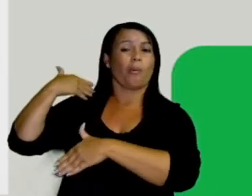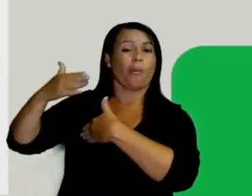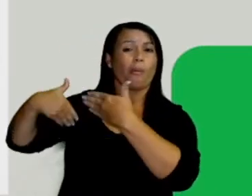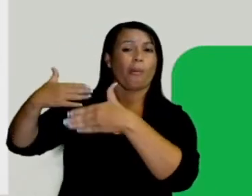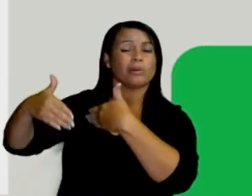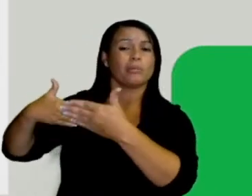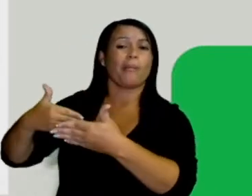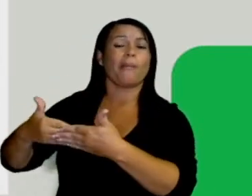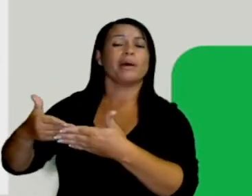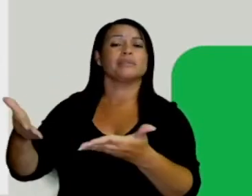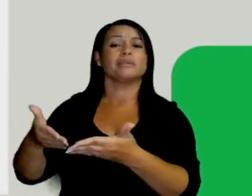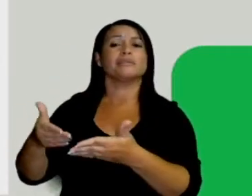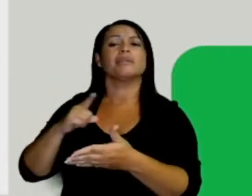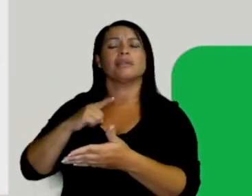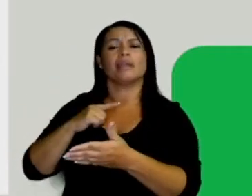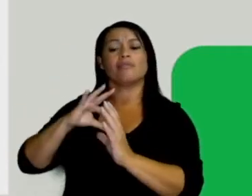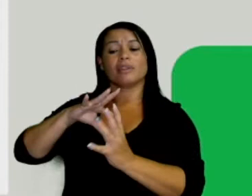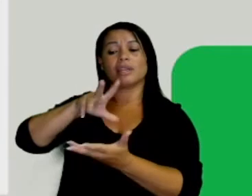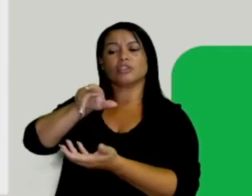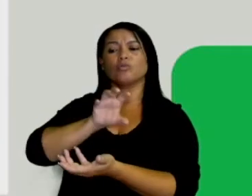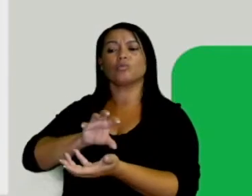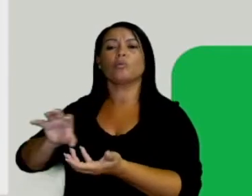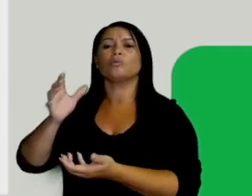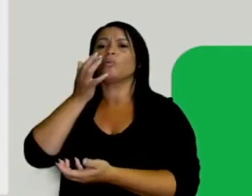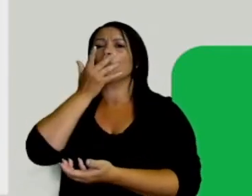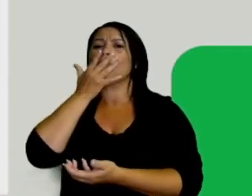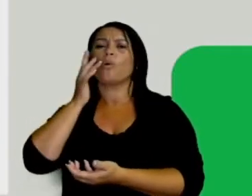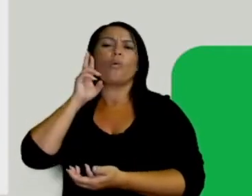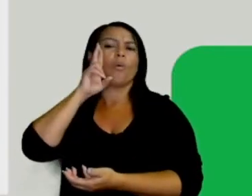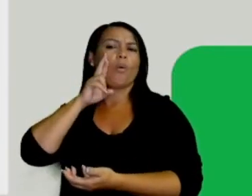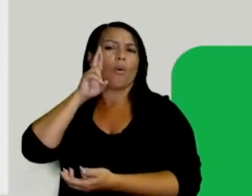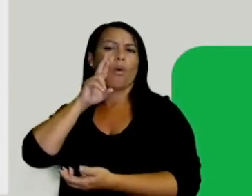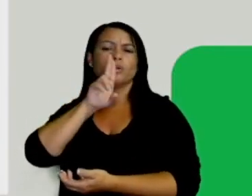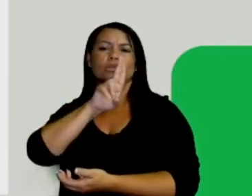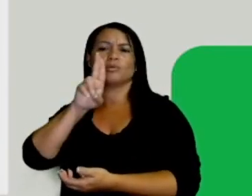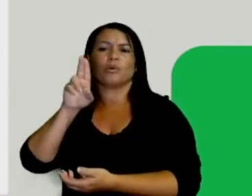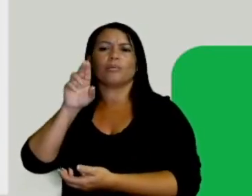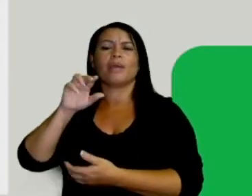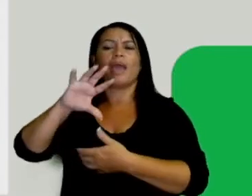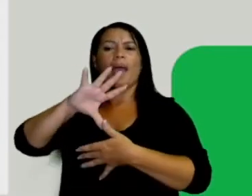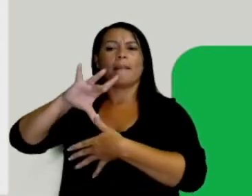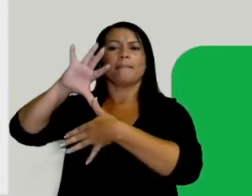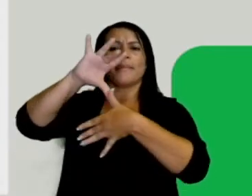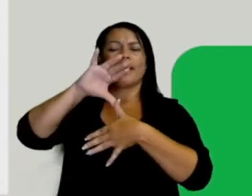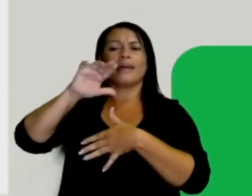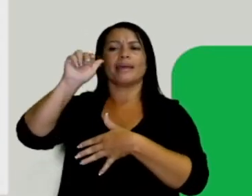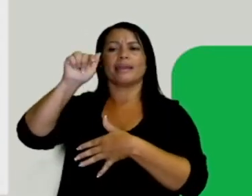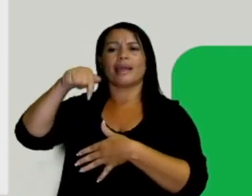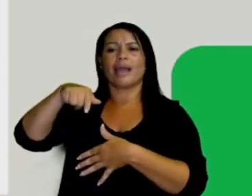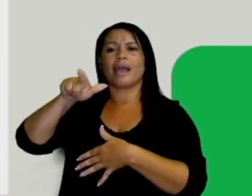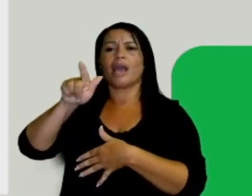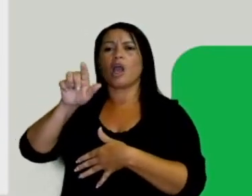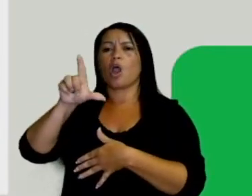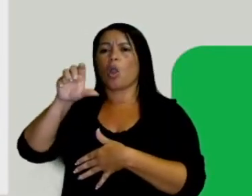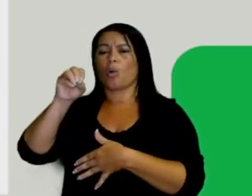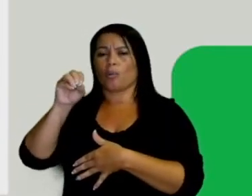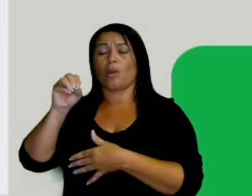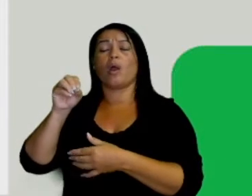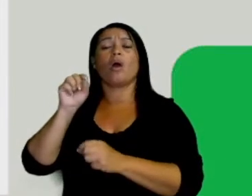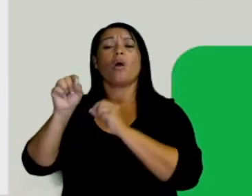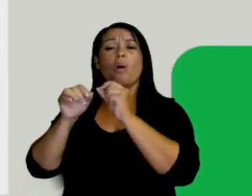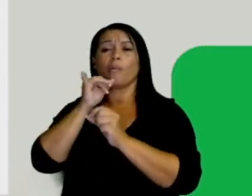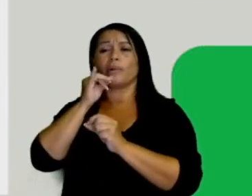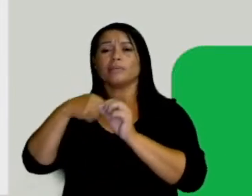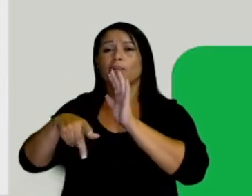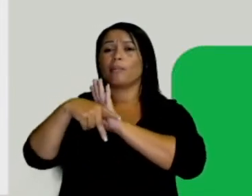do mundo. Então, a parte que está com a cor rosa, a gente chama de América anglo-saxônica, corresponde basicamente aos Estados Unidos e ao